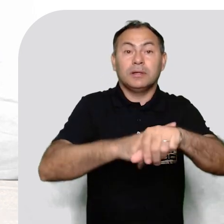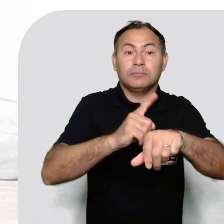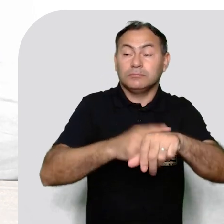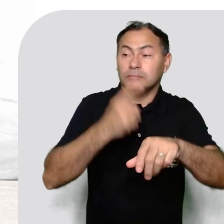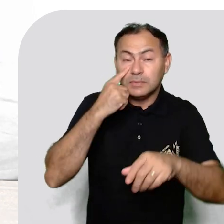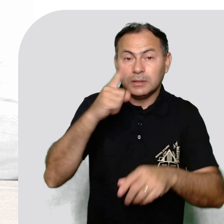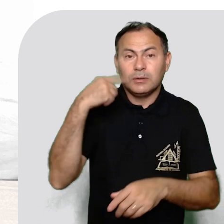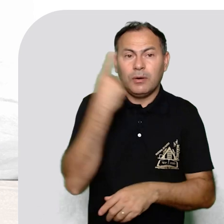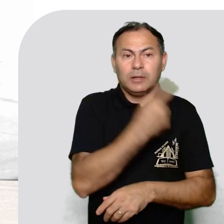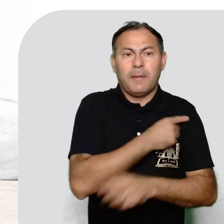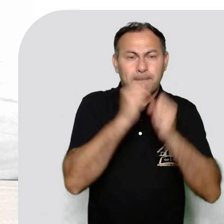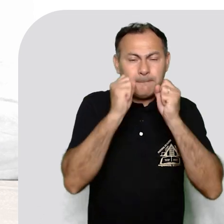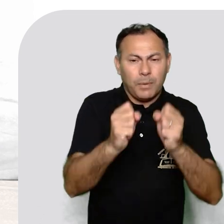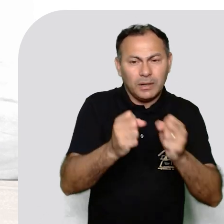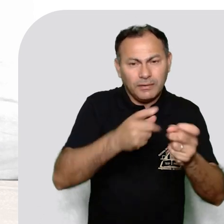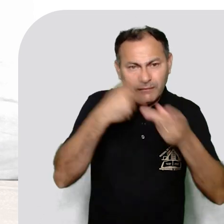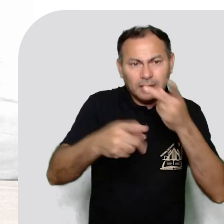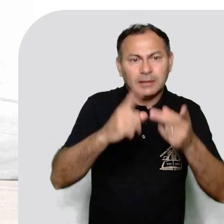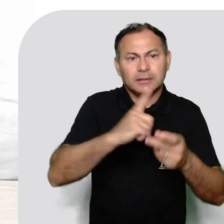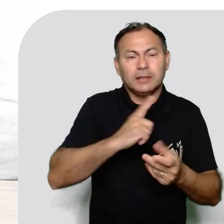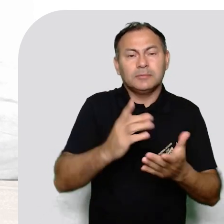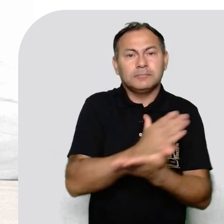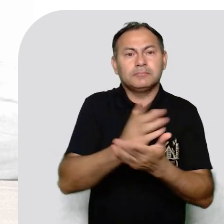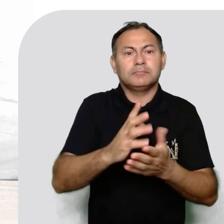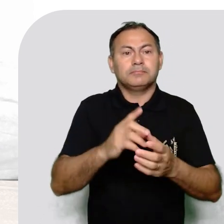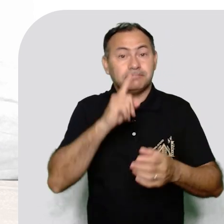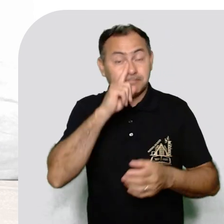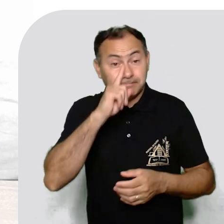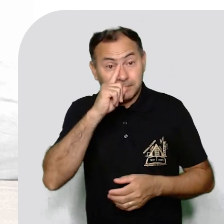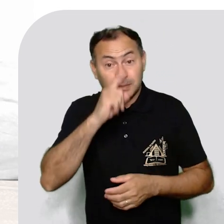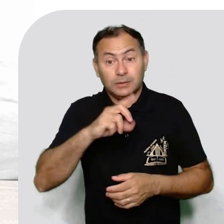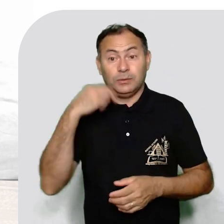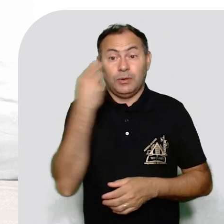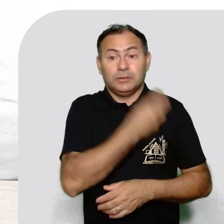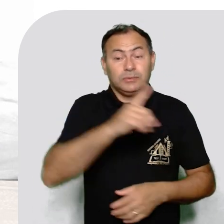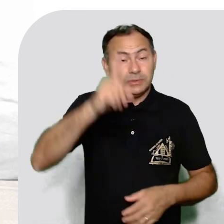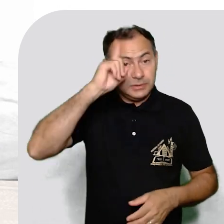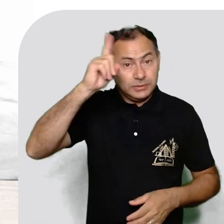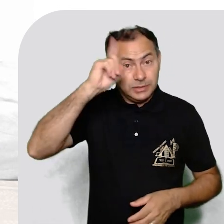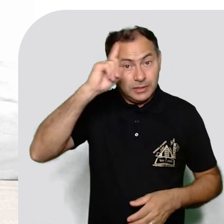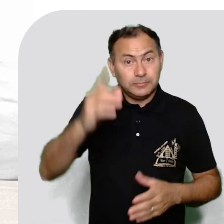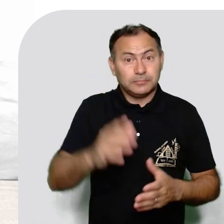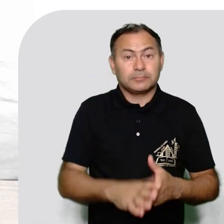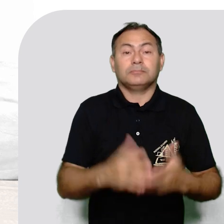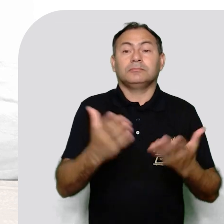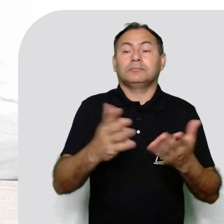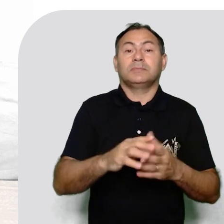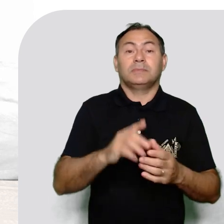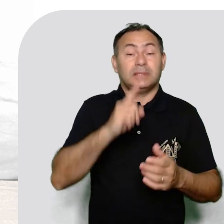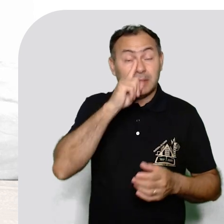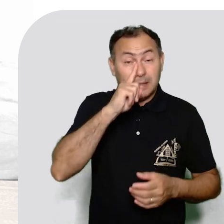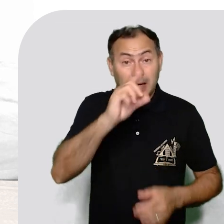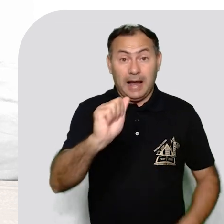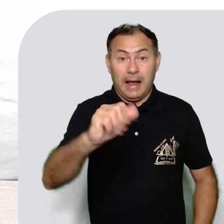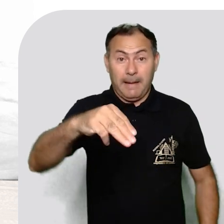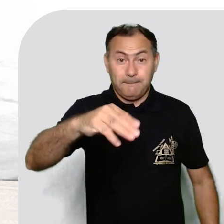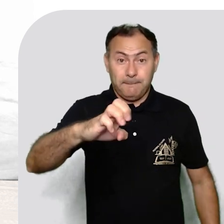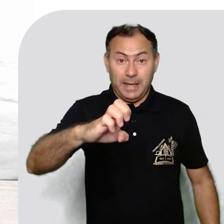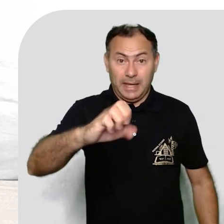tempos, a gente pode dizer que há algumas ameaças nos nossos dias, que essas